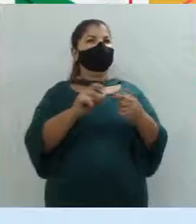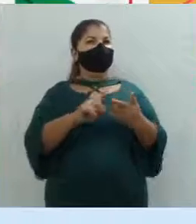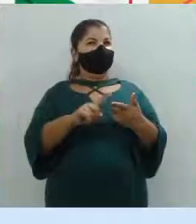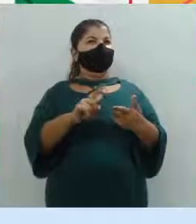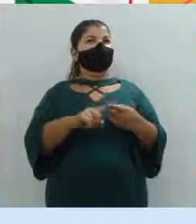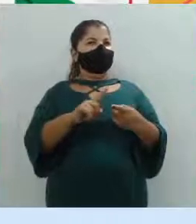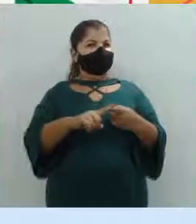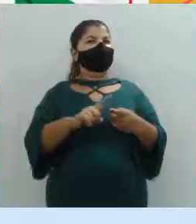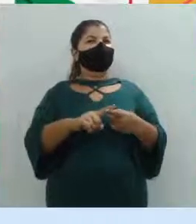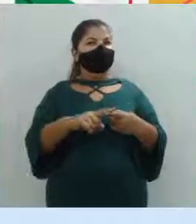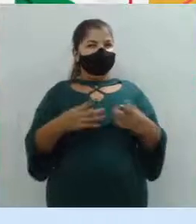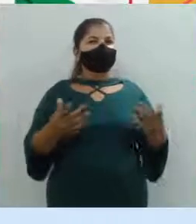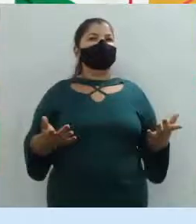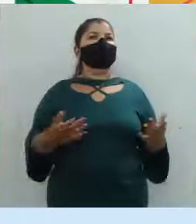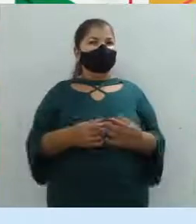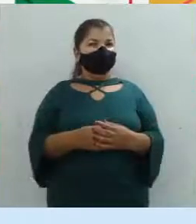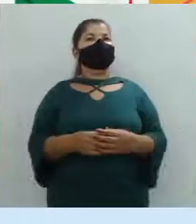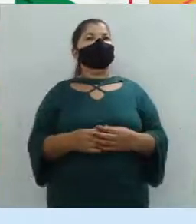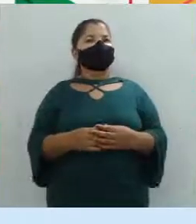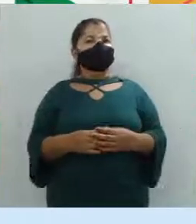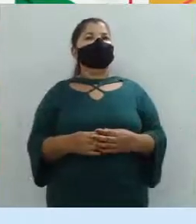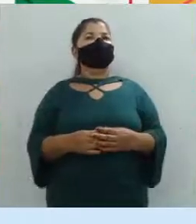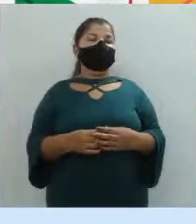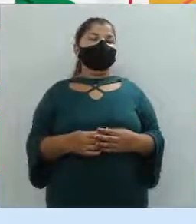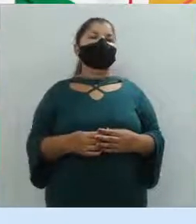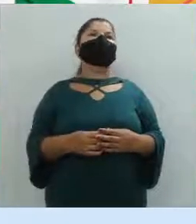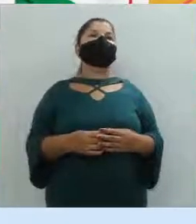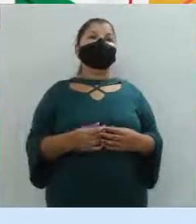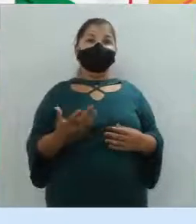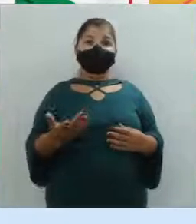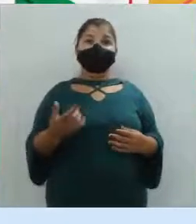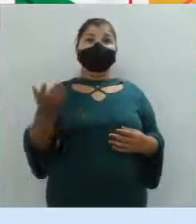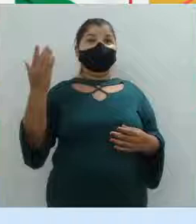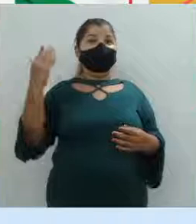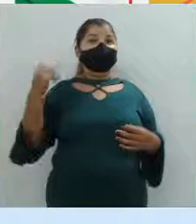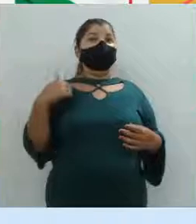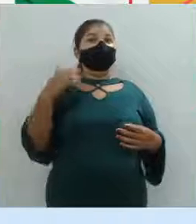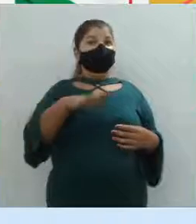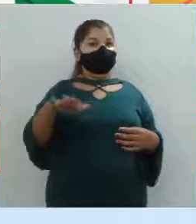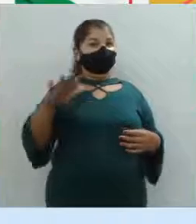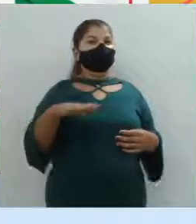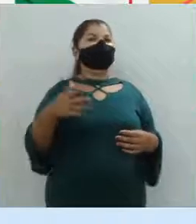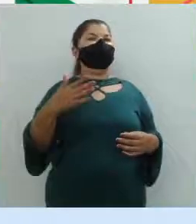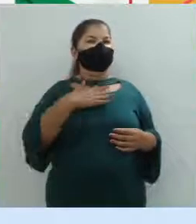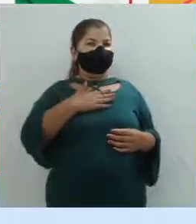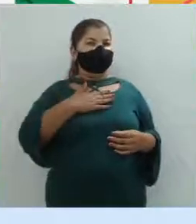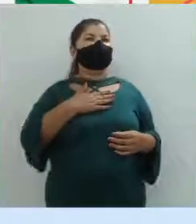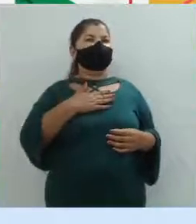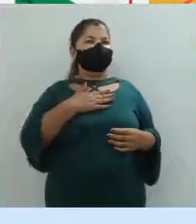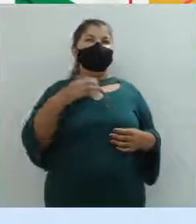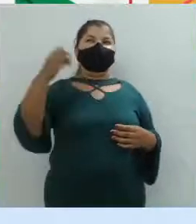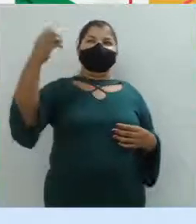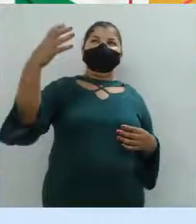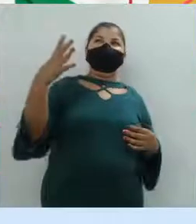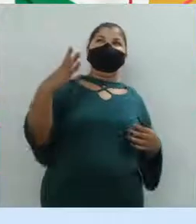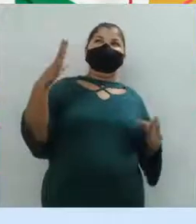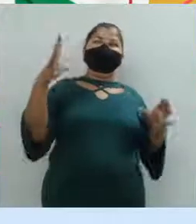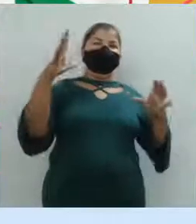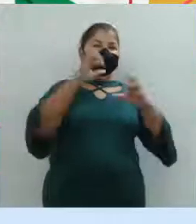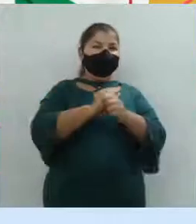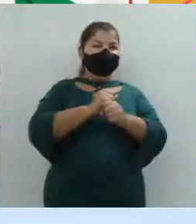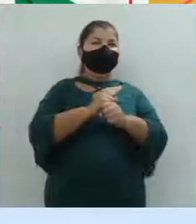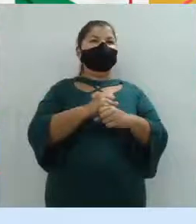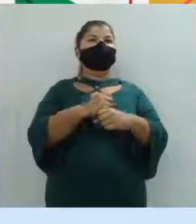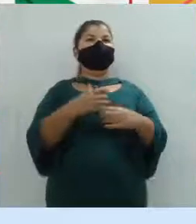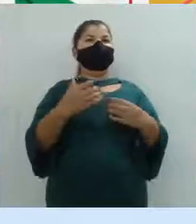podem fazer essas atividades. Geralmente, quando eu era criança, eu gostava quando a luz se apagava, né? Sei